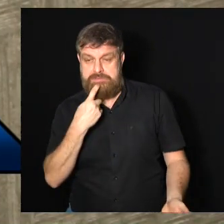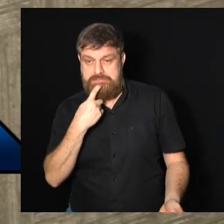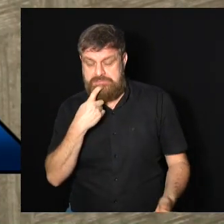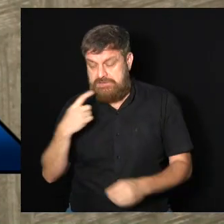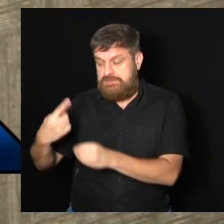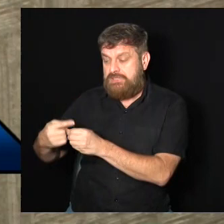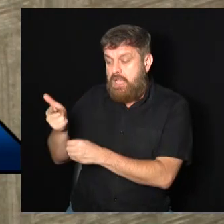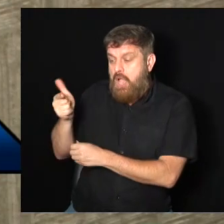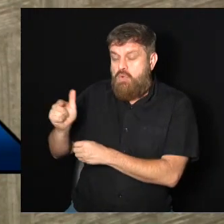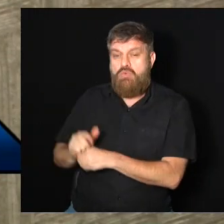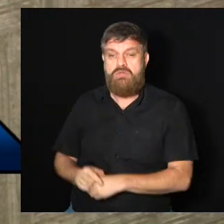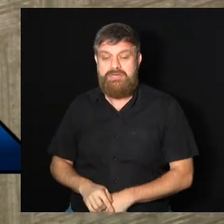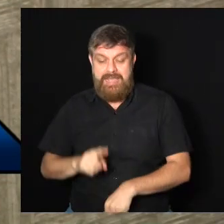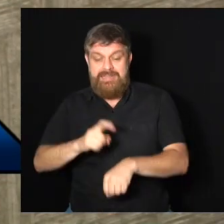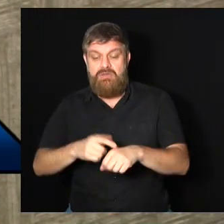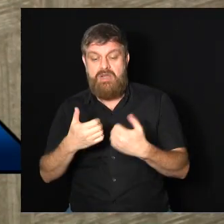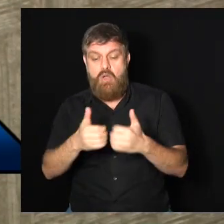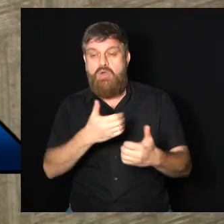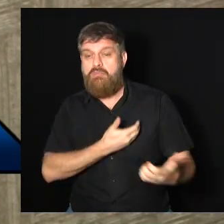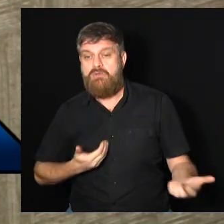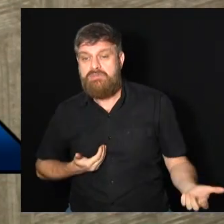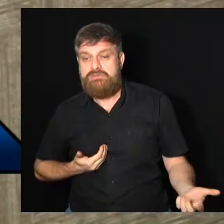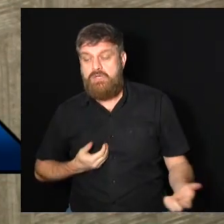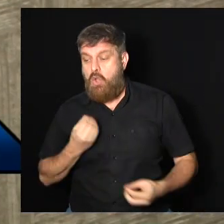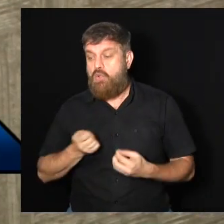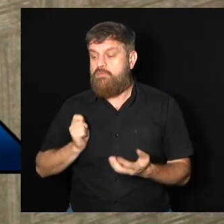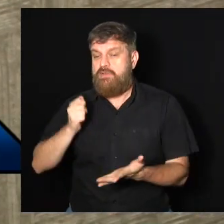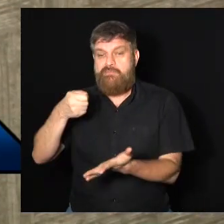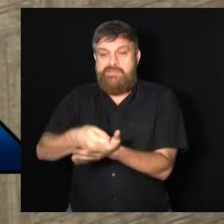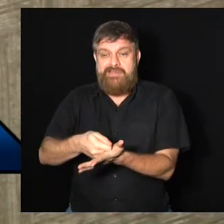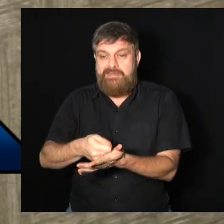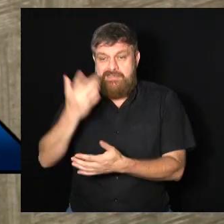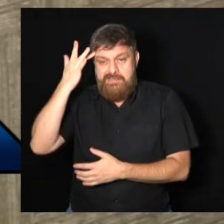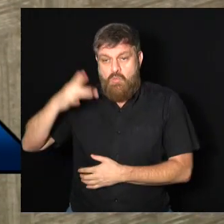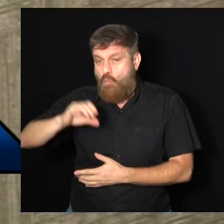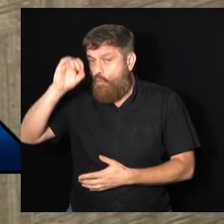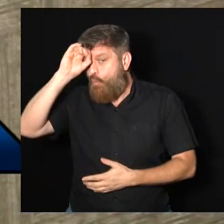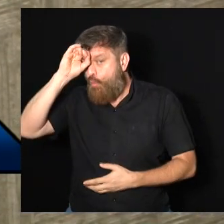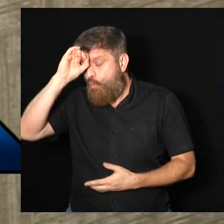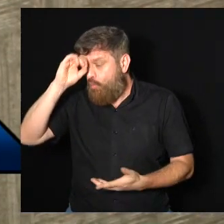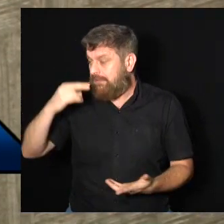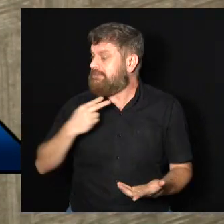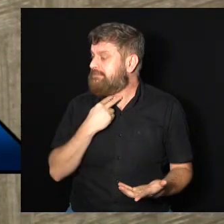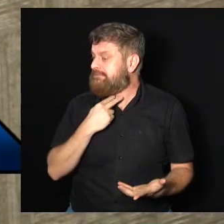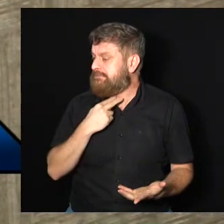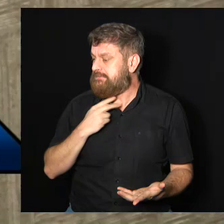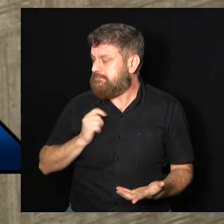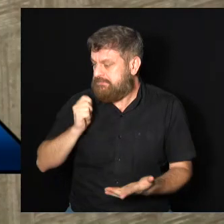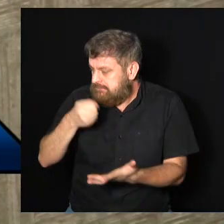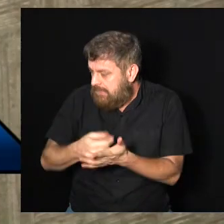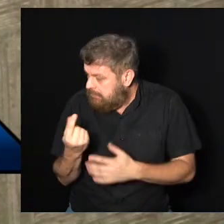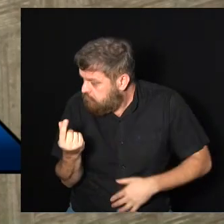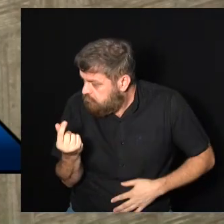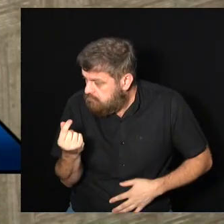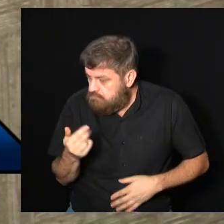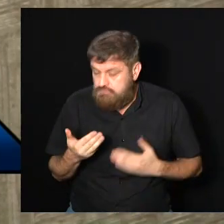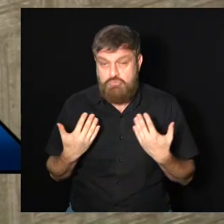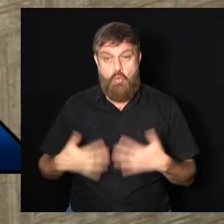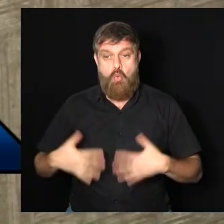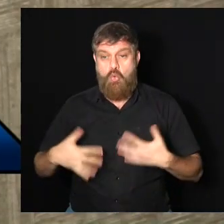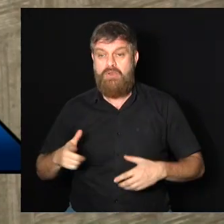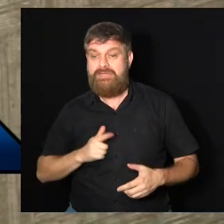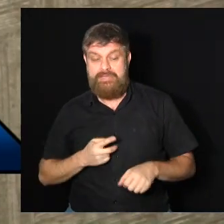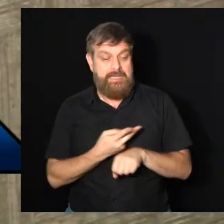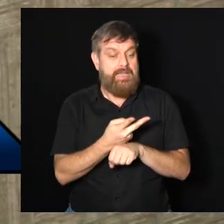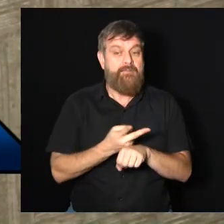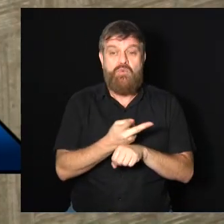Campinas, fazem a visita, muitos não sabem que não há possibilidade de fazer o pagamento através de dinheiro e tem que